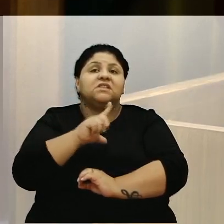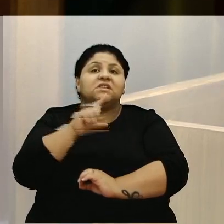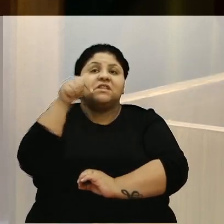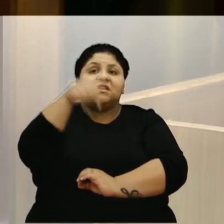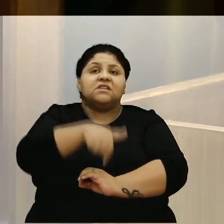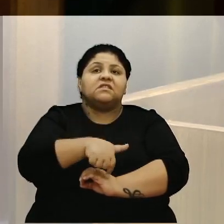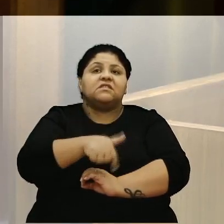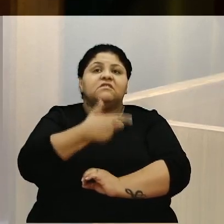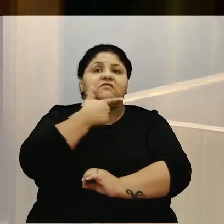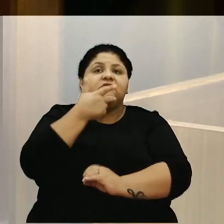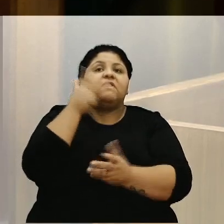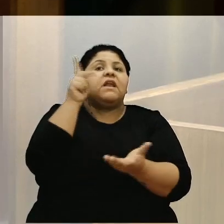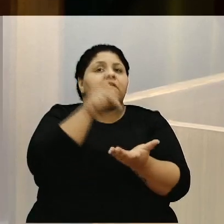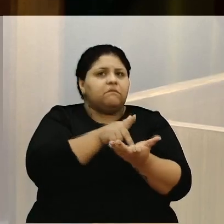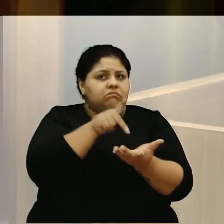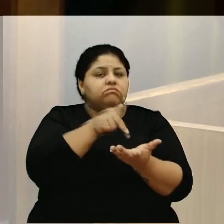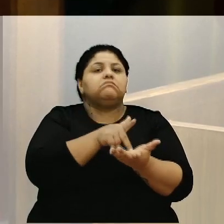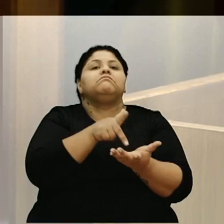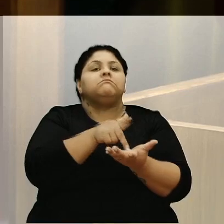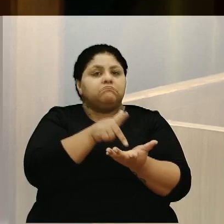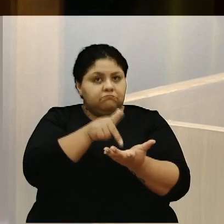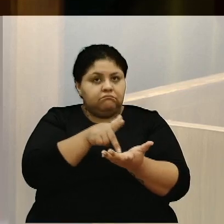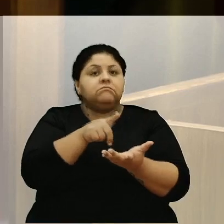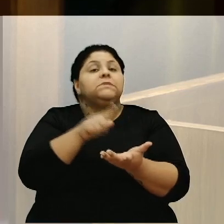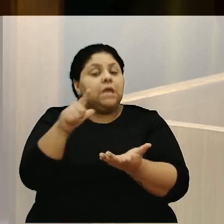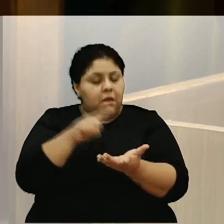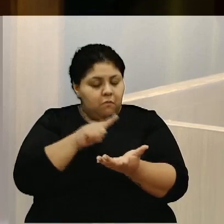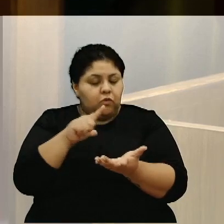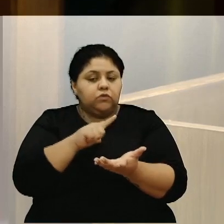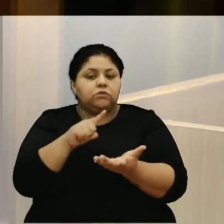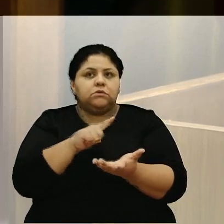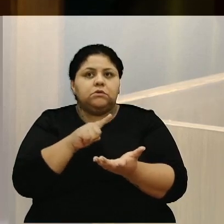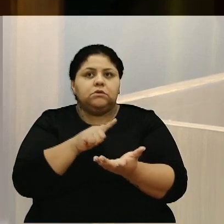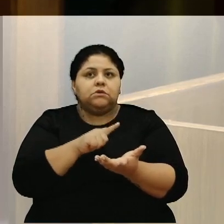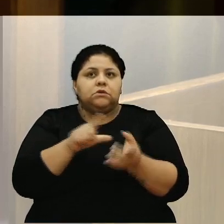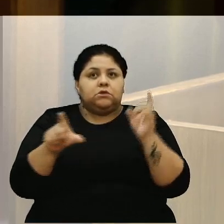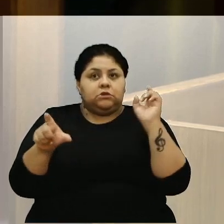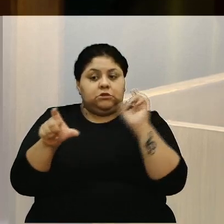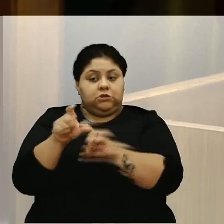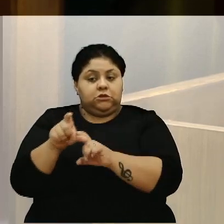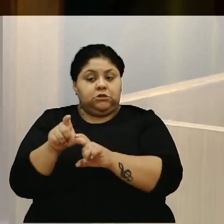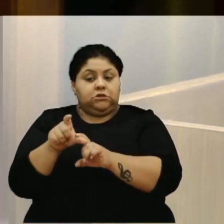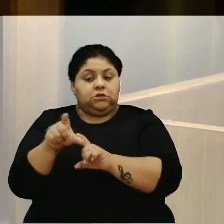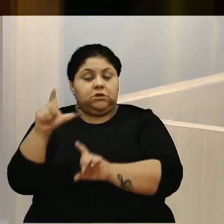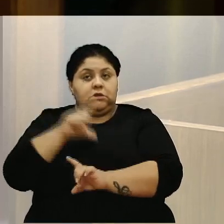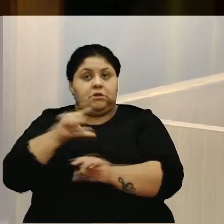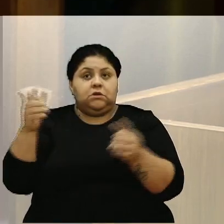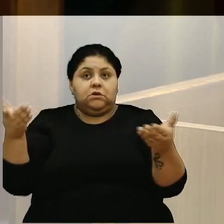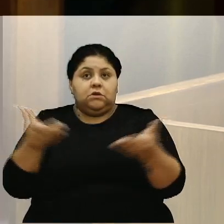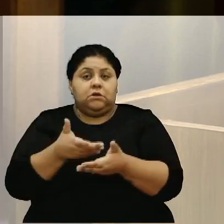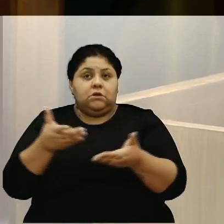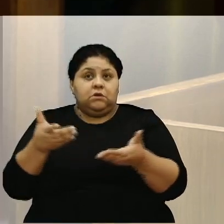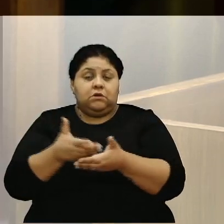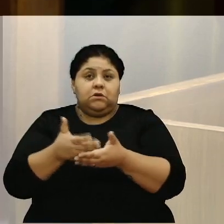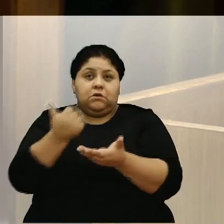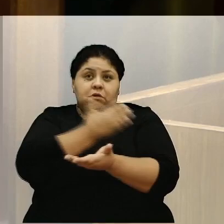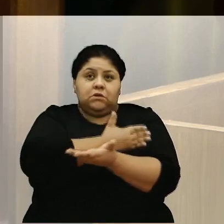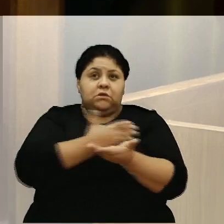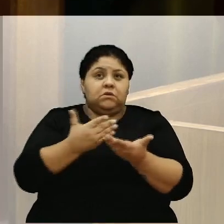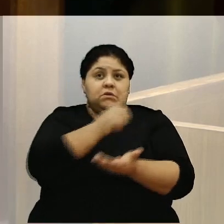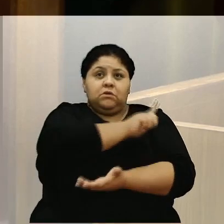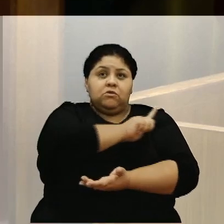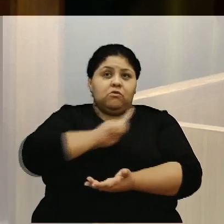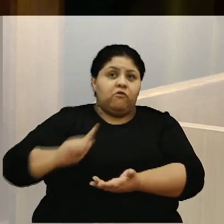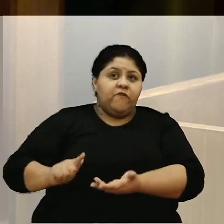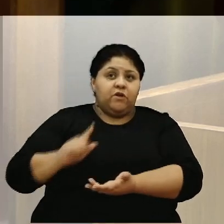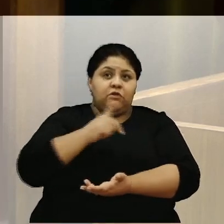falar a verdade. E temos mesmo. Que essa dívida que nós temos hoje foi adquirida através do governo do